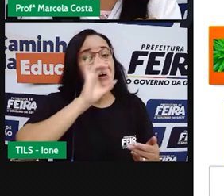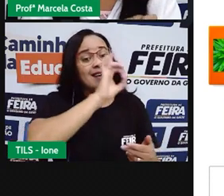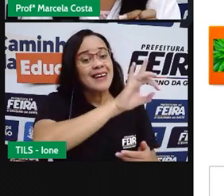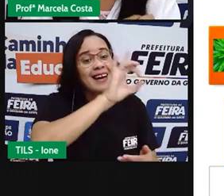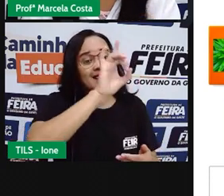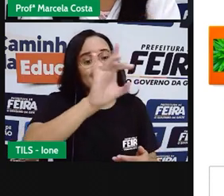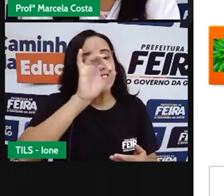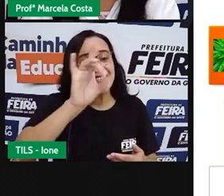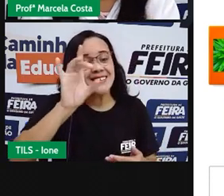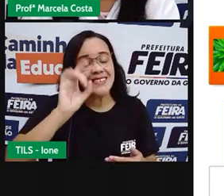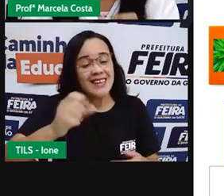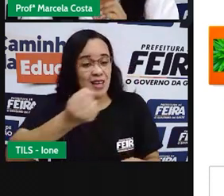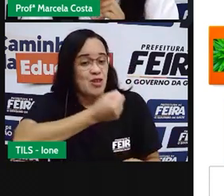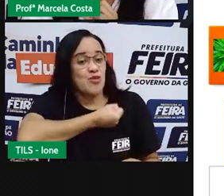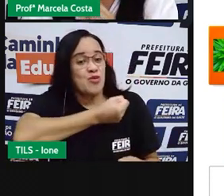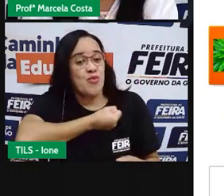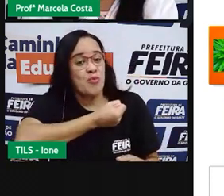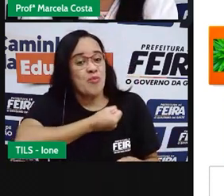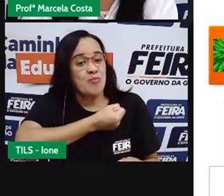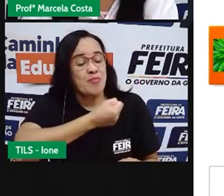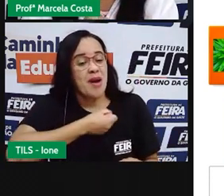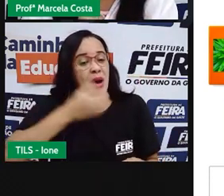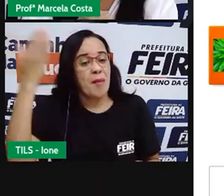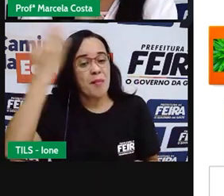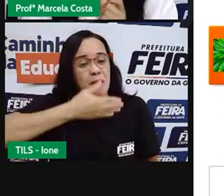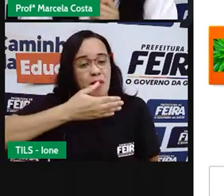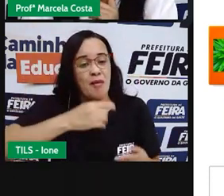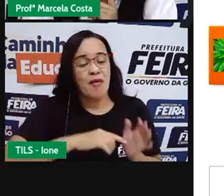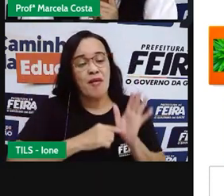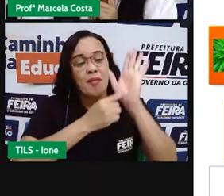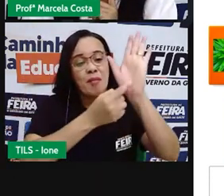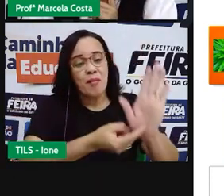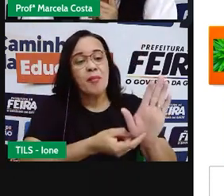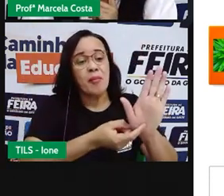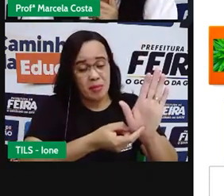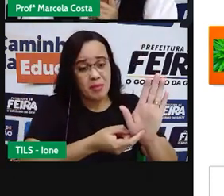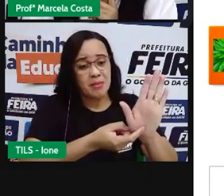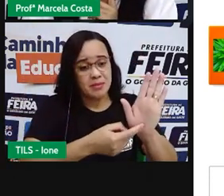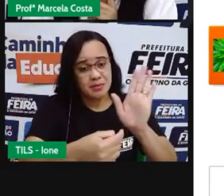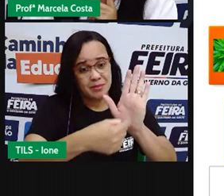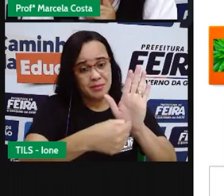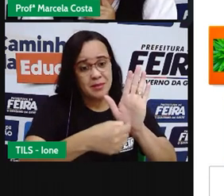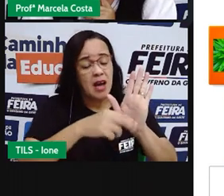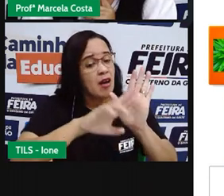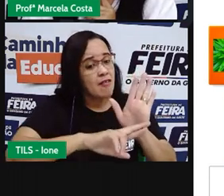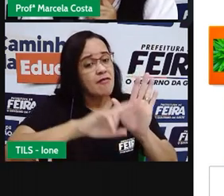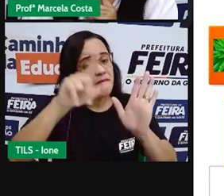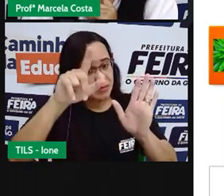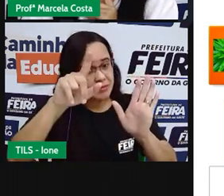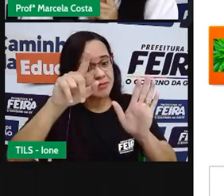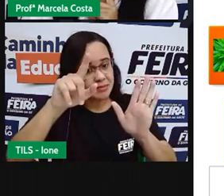número de identificação que o torna diferente?